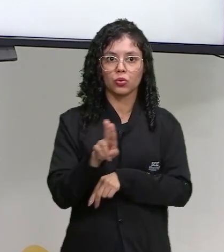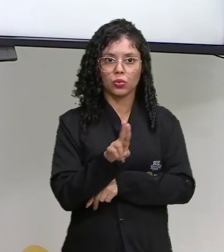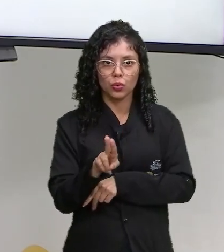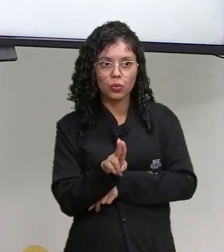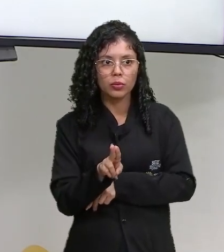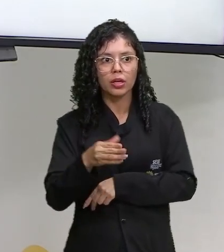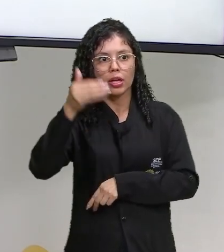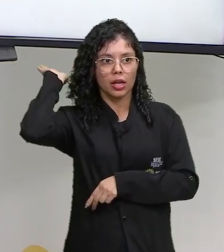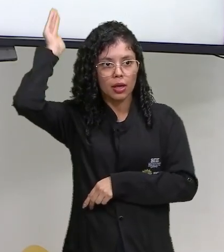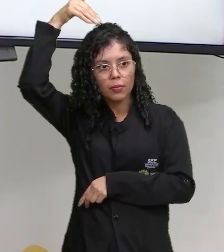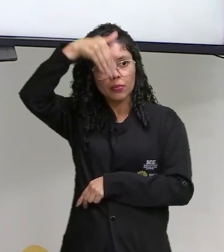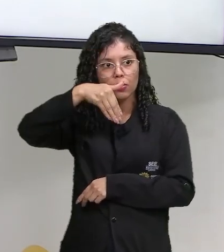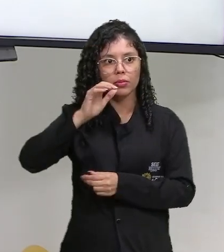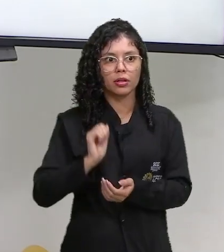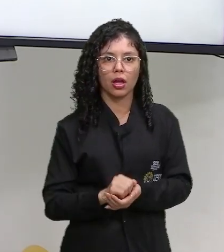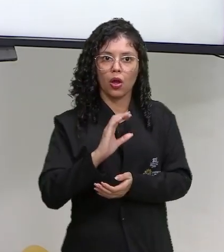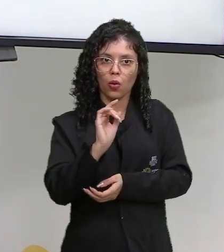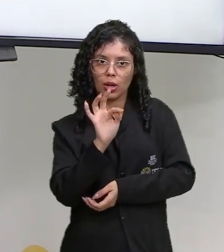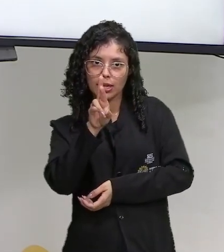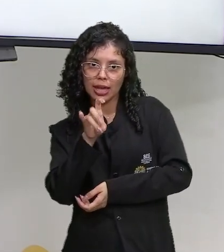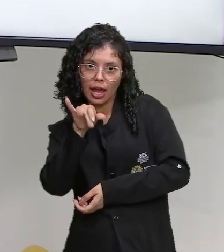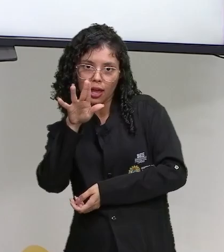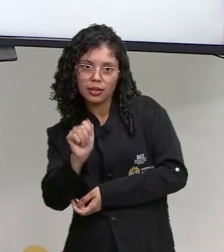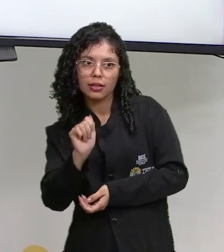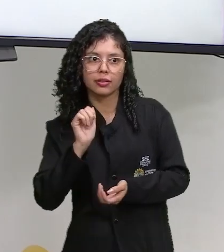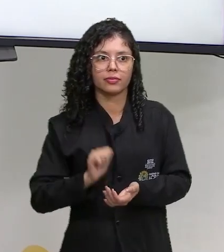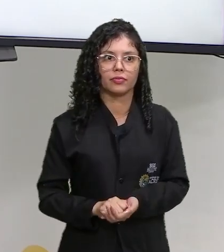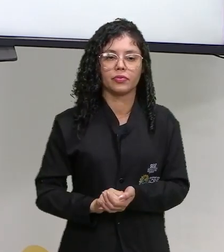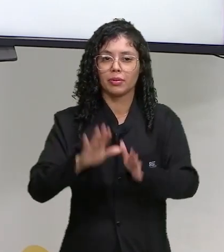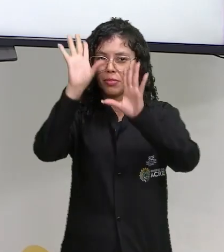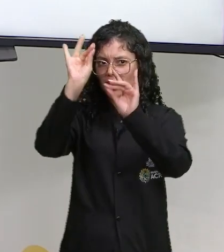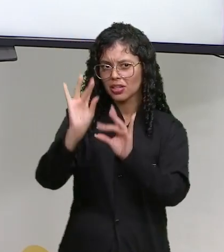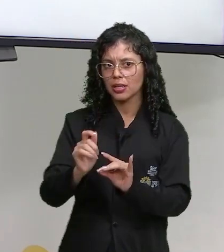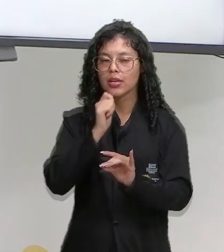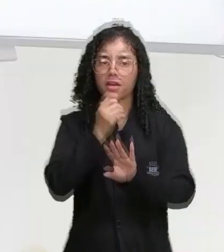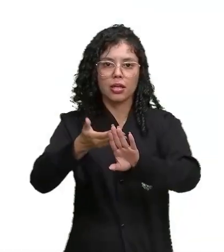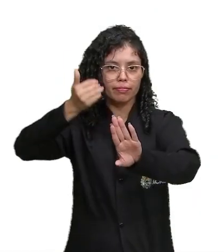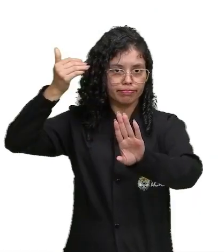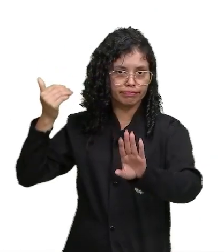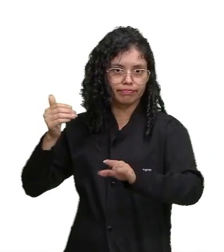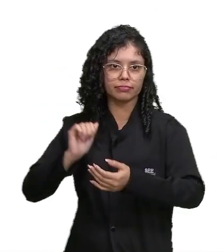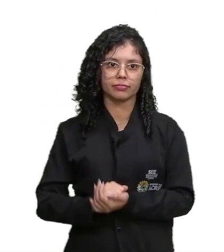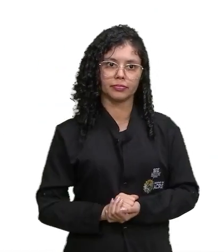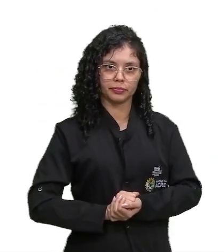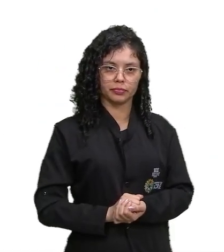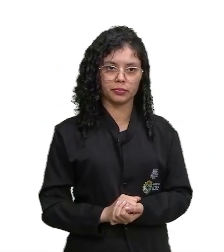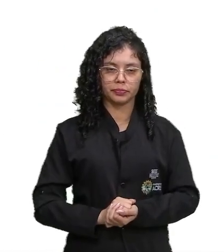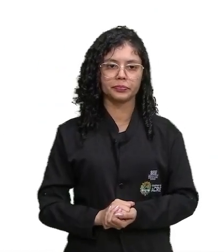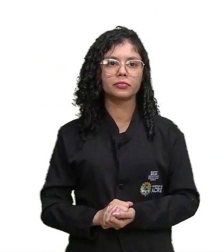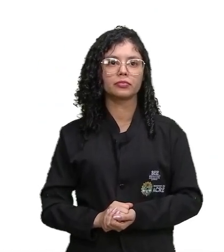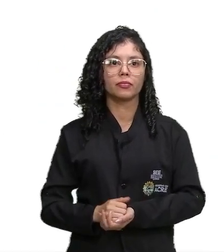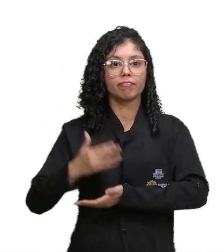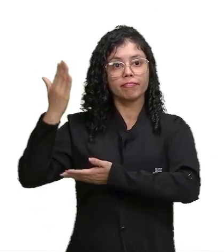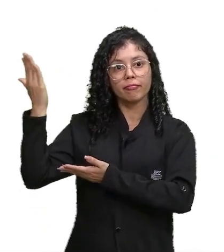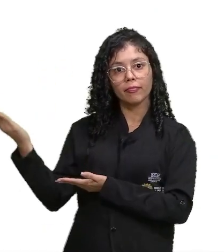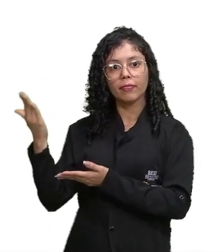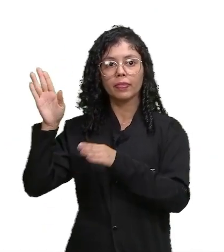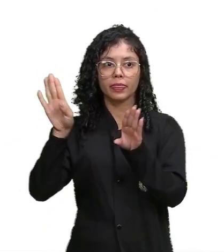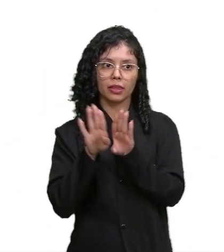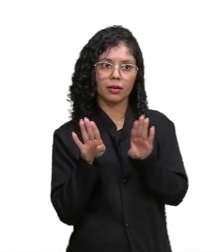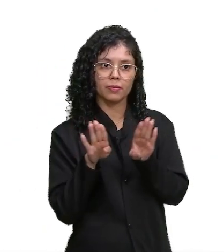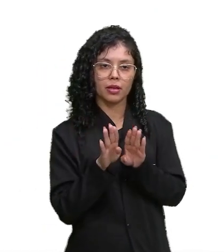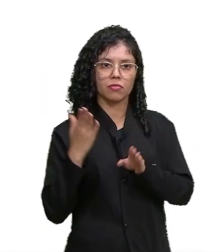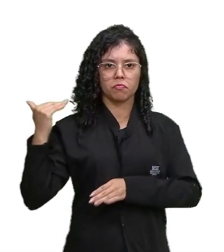um governo de poucas pessoas, que a gente vai explicar com mais detalhes daqui a pouco. Continuando. Aqui a gente vai ter também